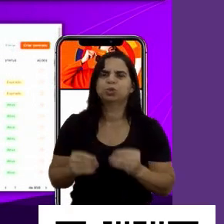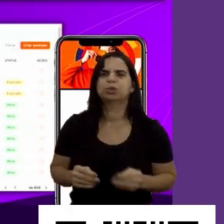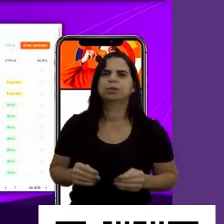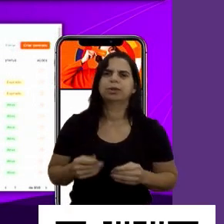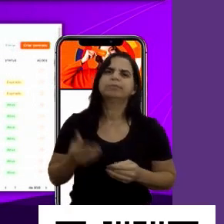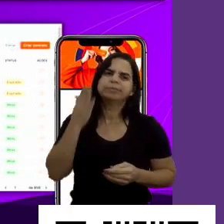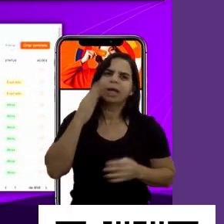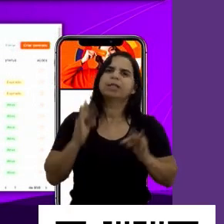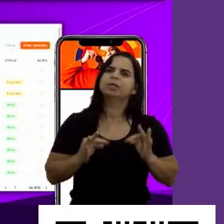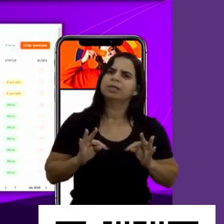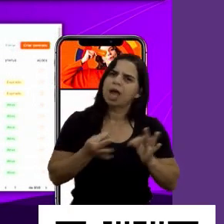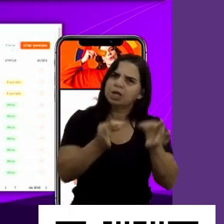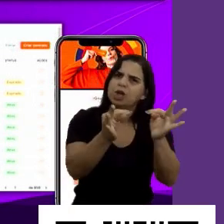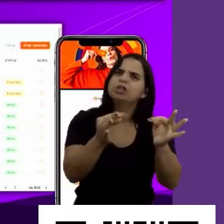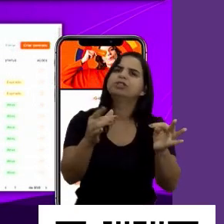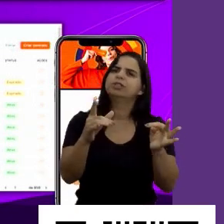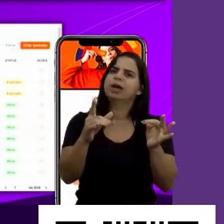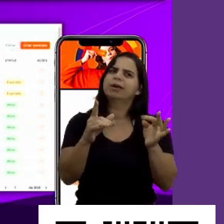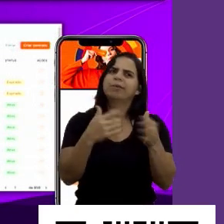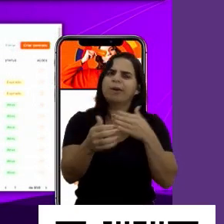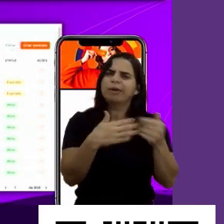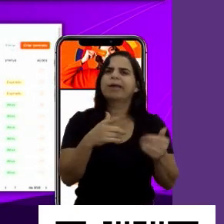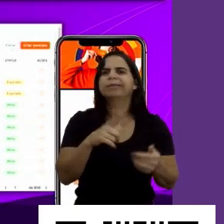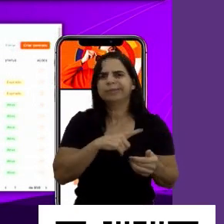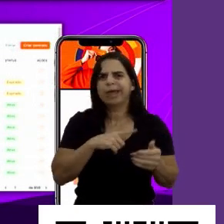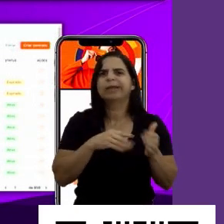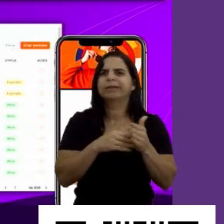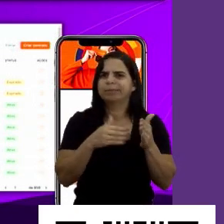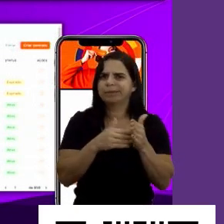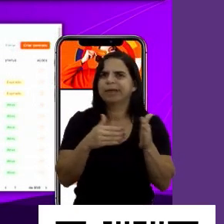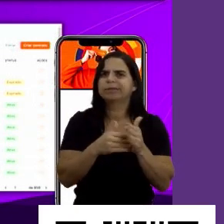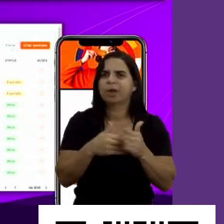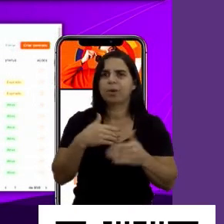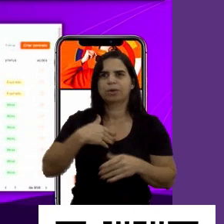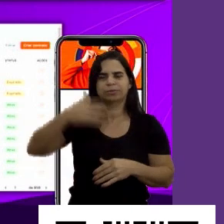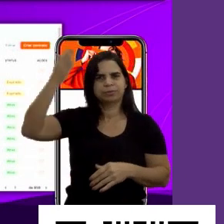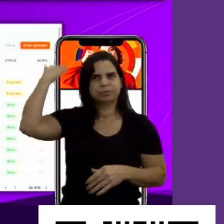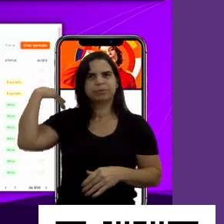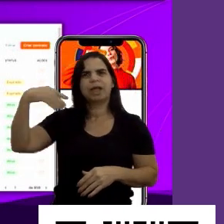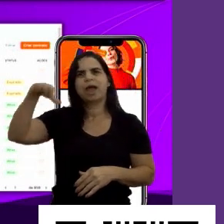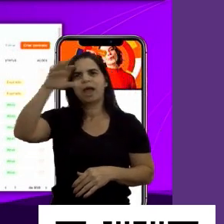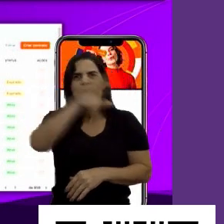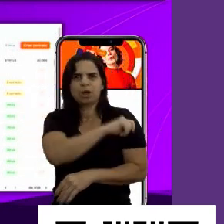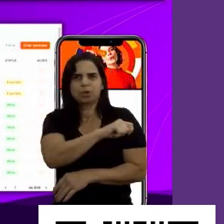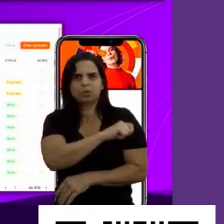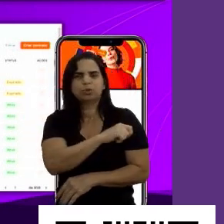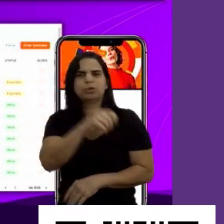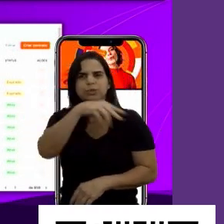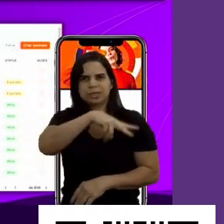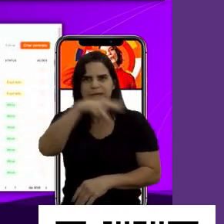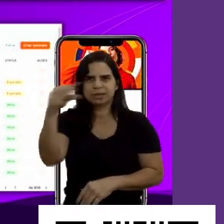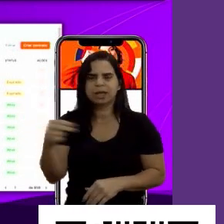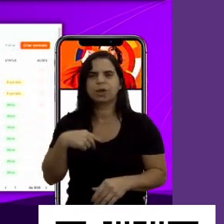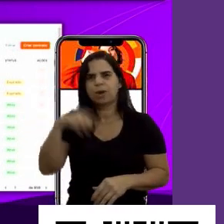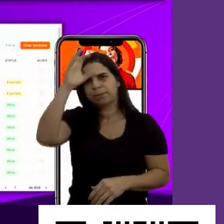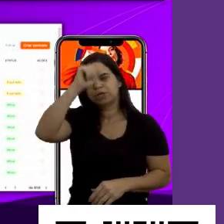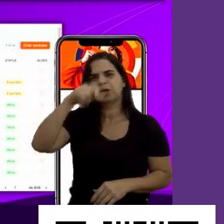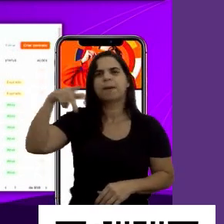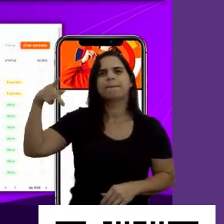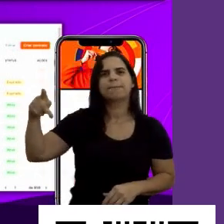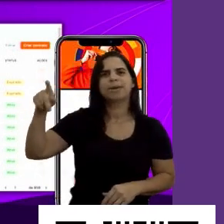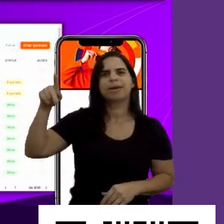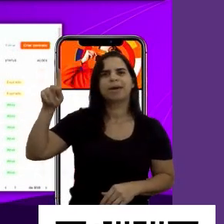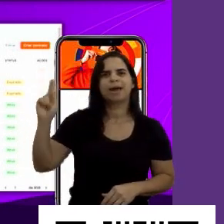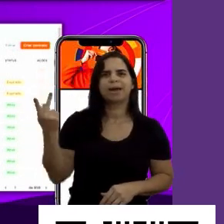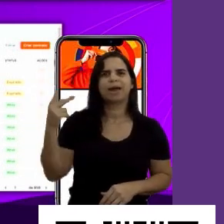limitações por isso que eu falo quase tudo quando eu fui aluno do Senac eu aprendi PHP na época PHP era colocado para a gente